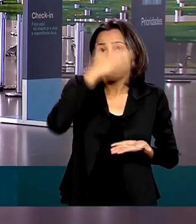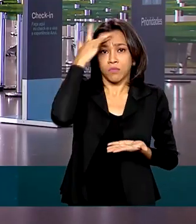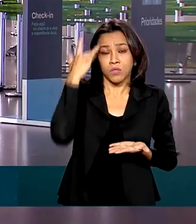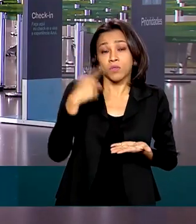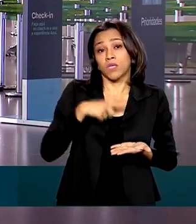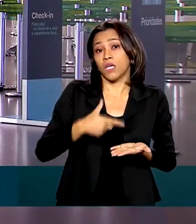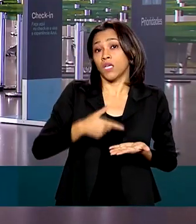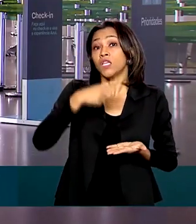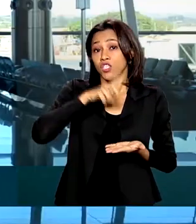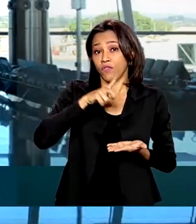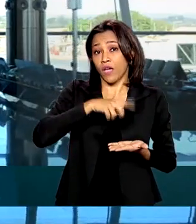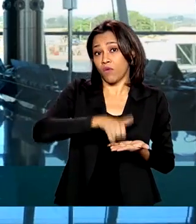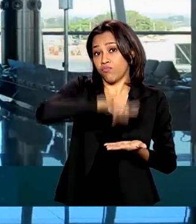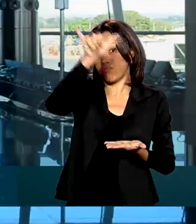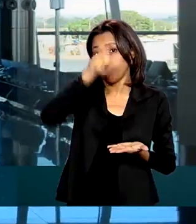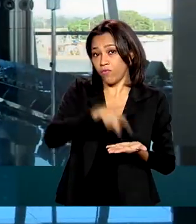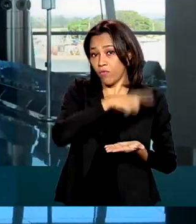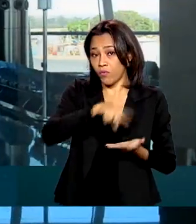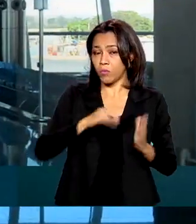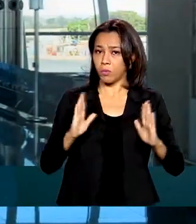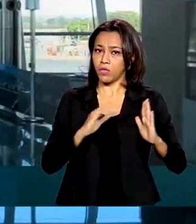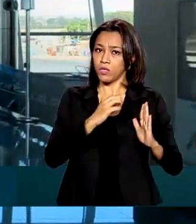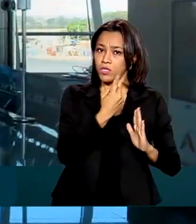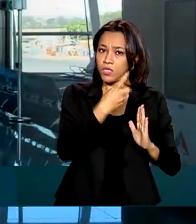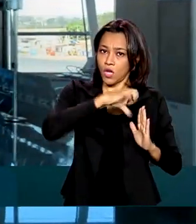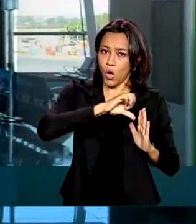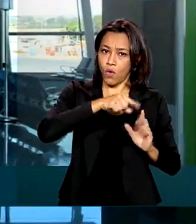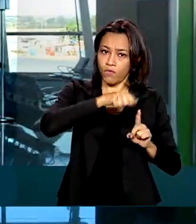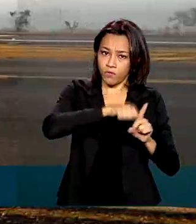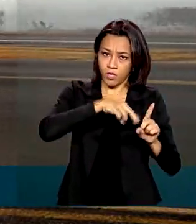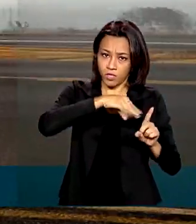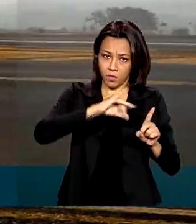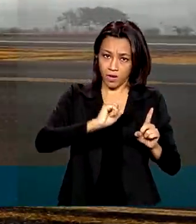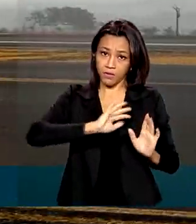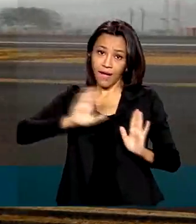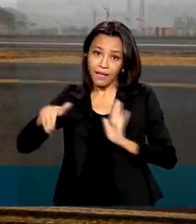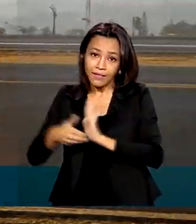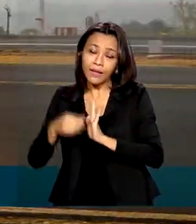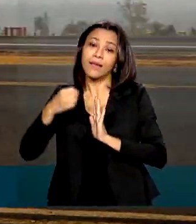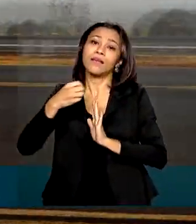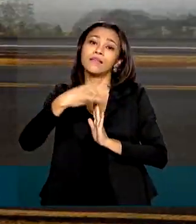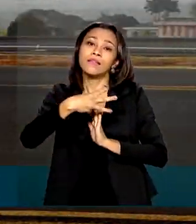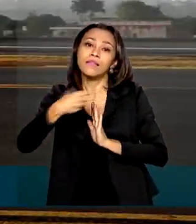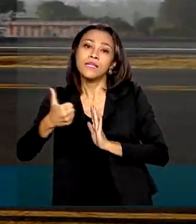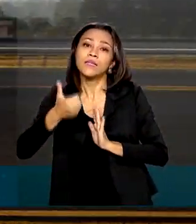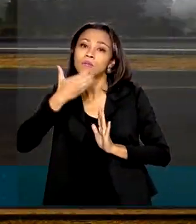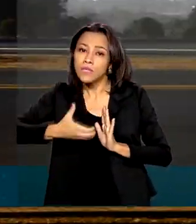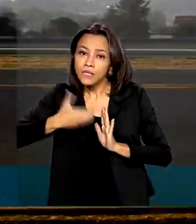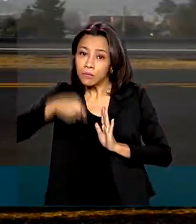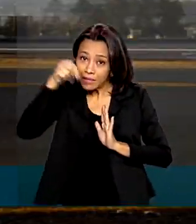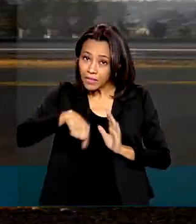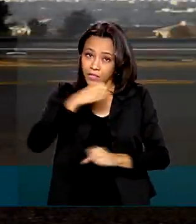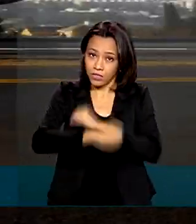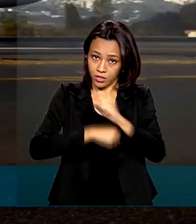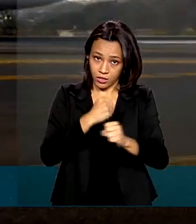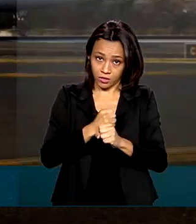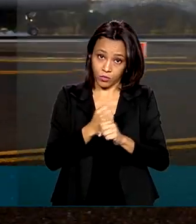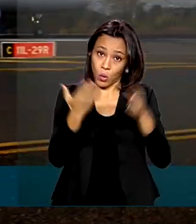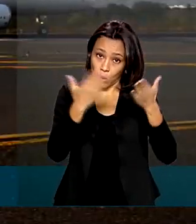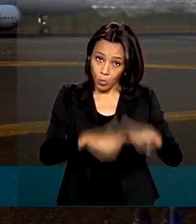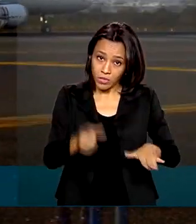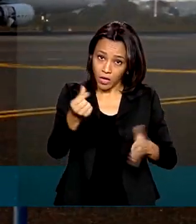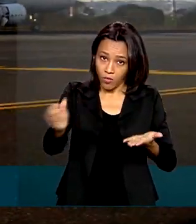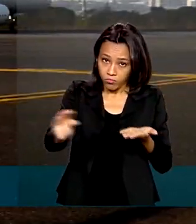tiveram os lados entre 19 de março e trinta e um de dezembro deste ano a lei prevê ainda que as empresas